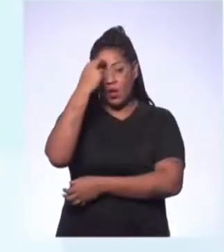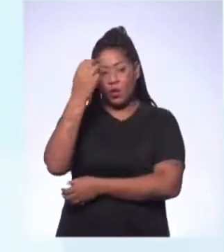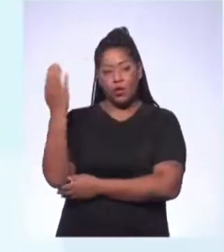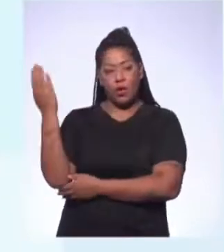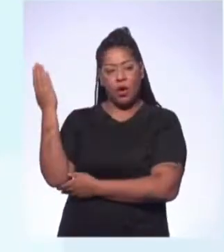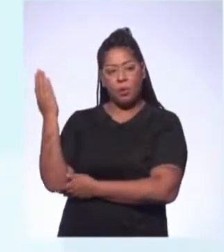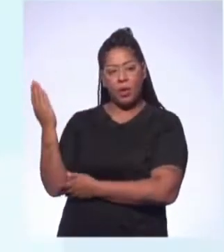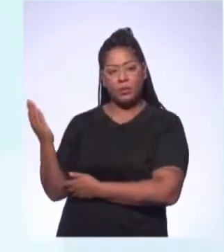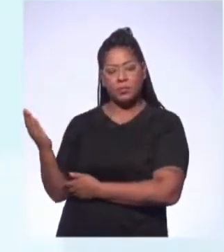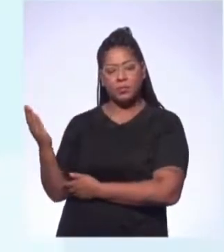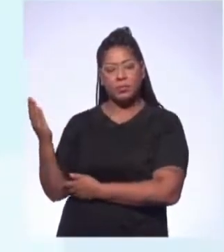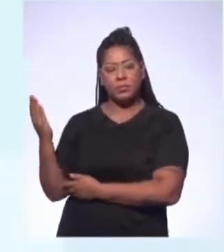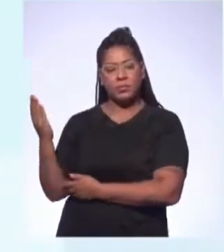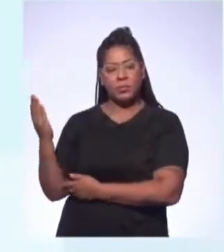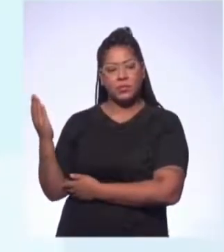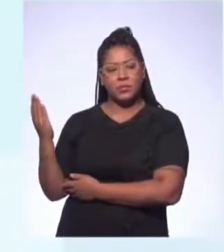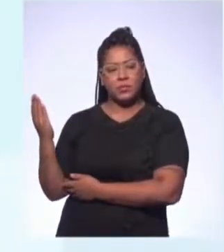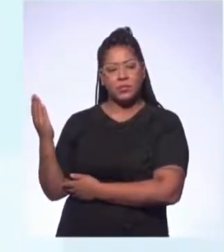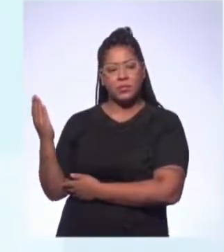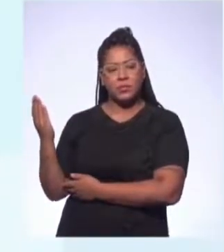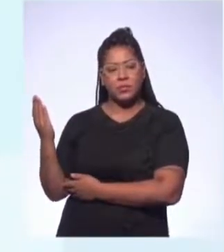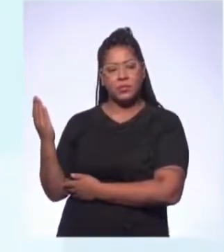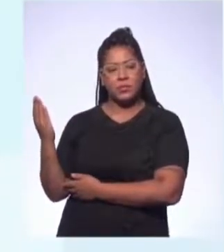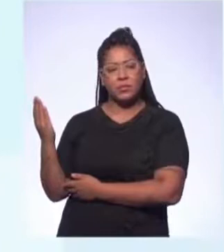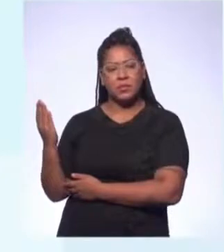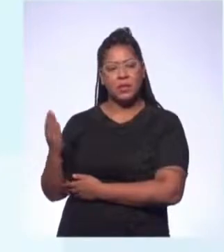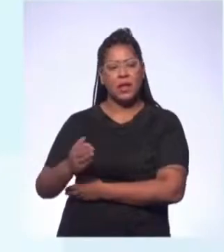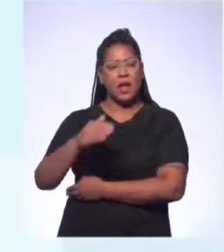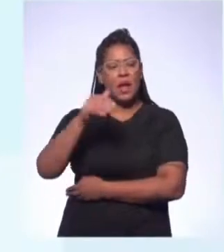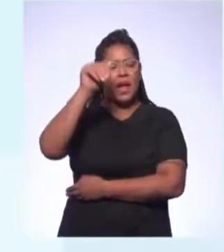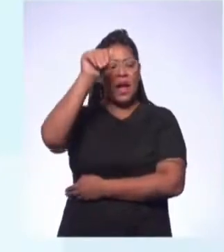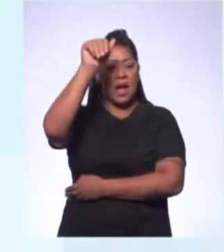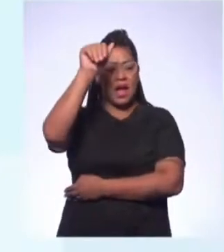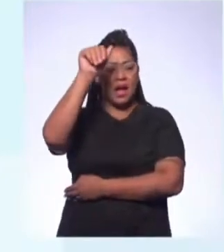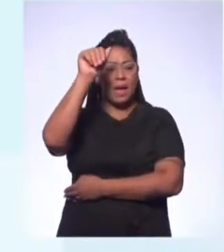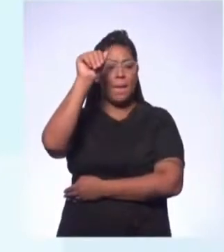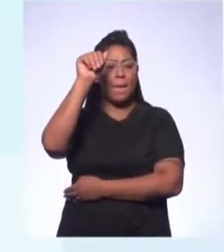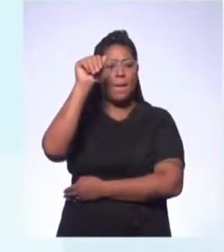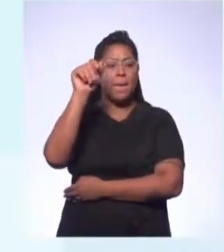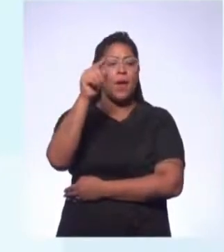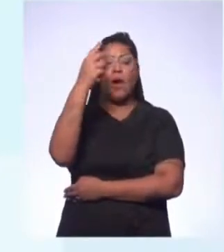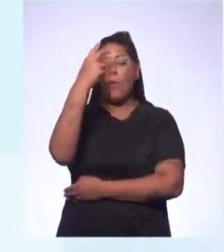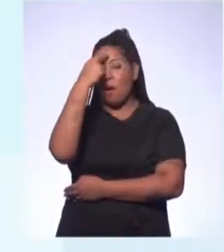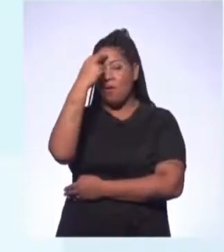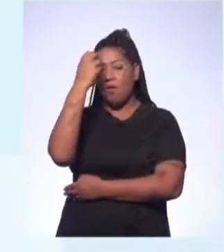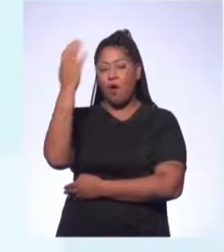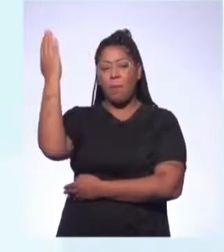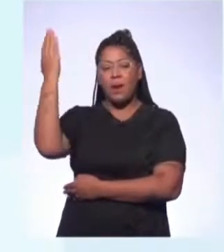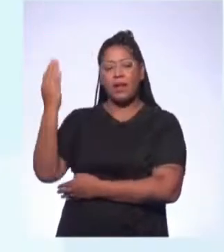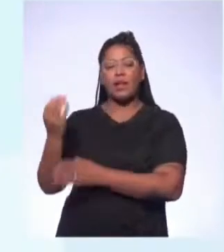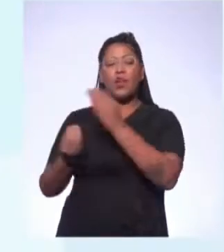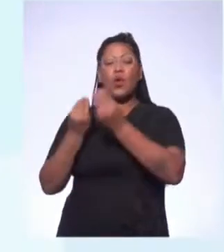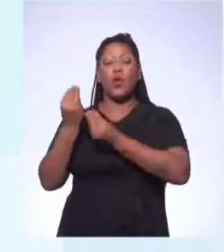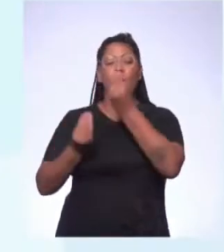flúor. Existem vários tipos, certo? Aqui nós temos um deles, que é chamado